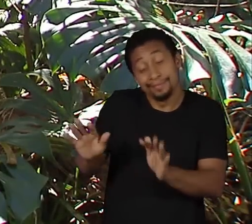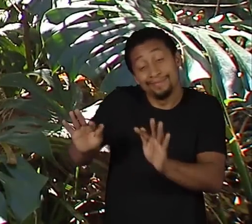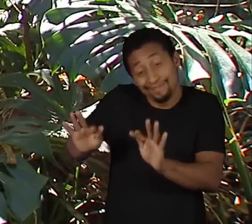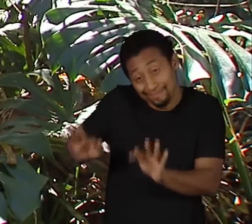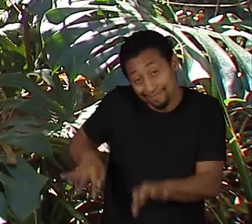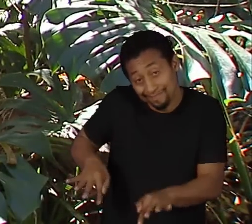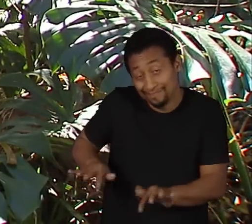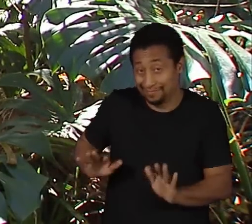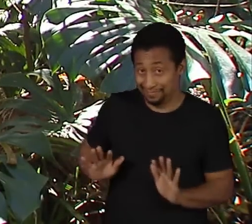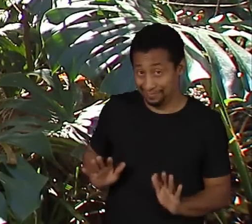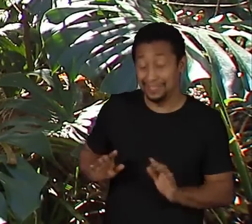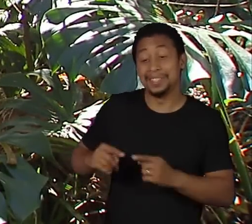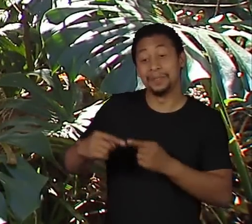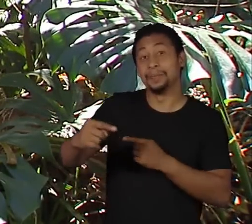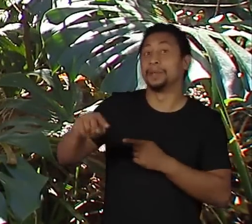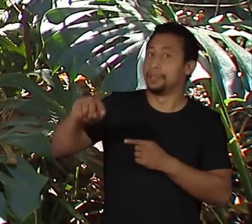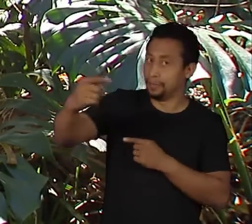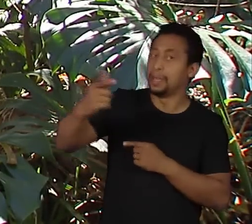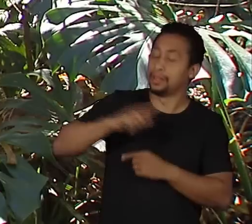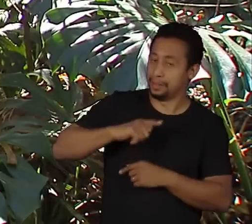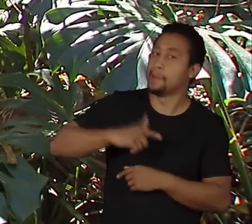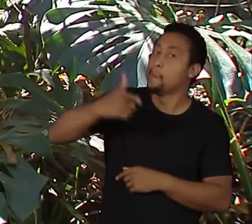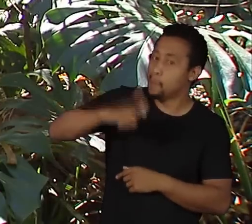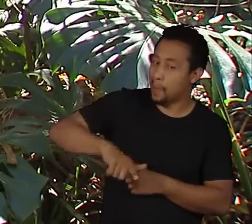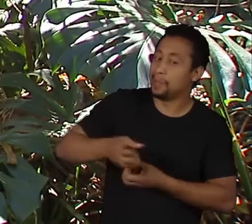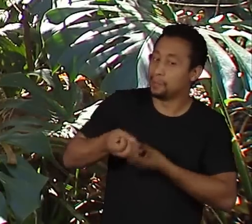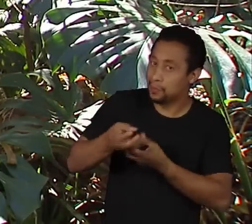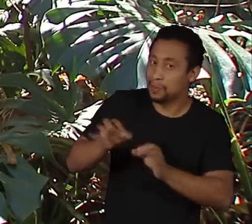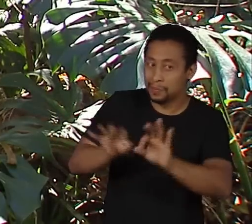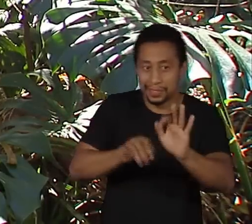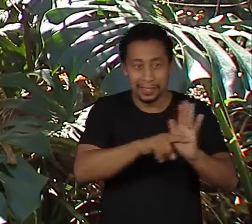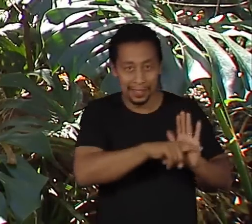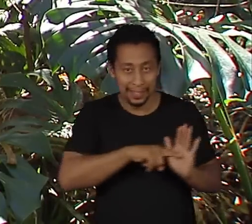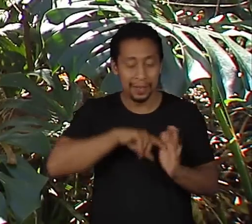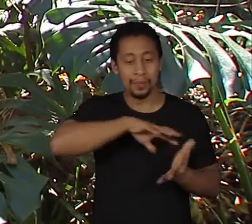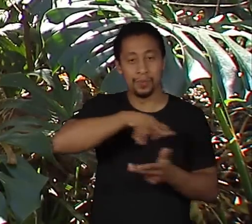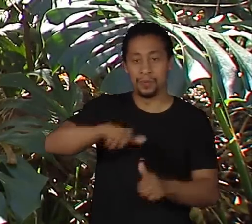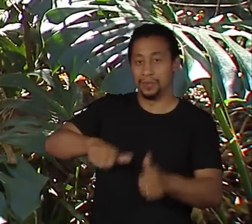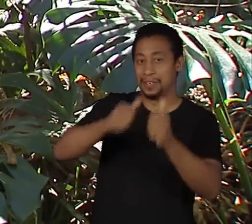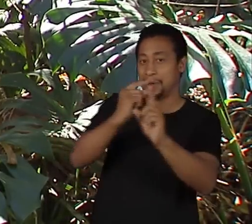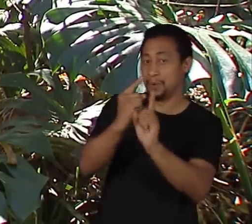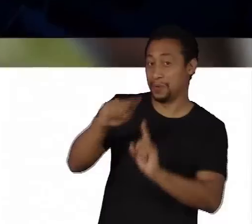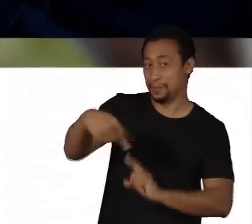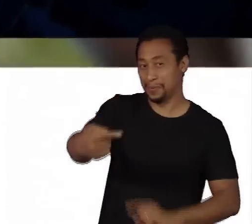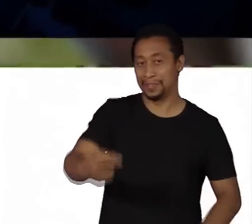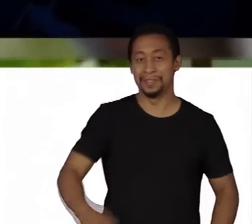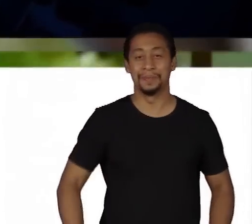programa tem mais projetos, ações e pesquisas por um mundo melhor. Até lá!